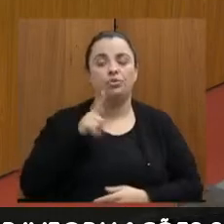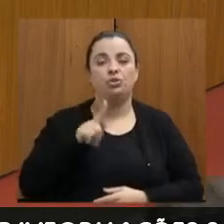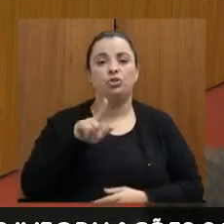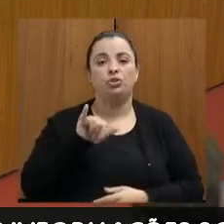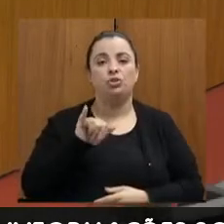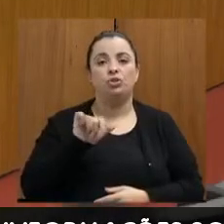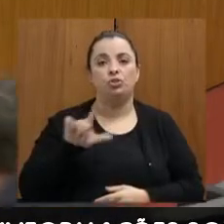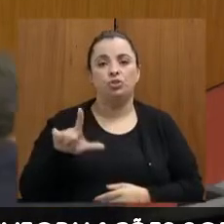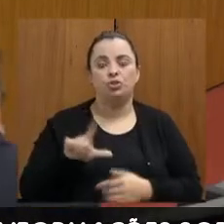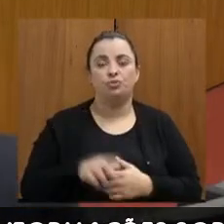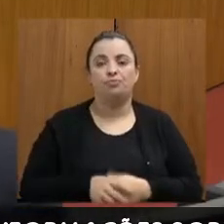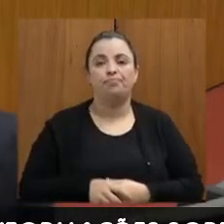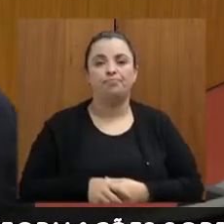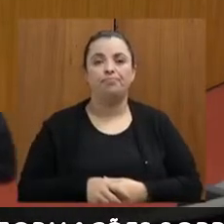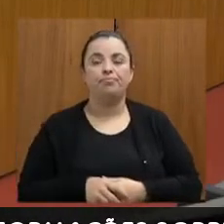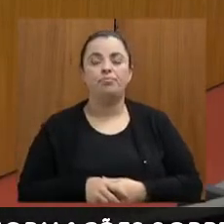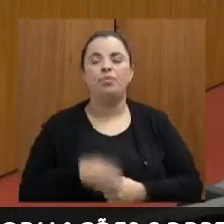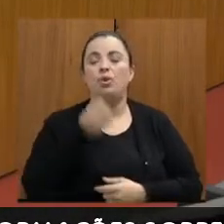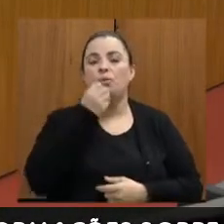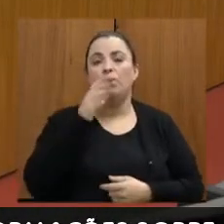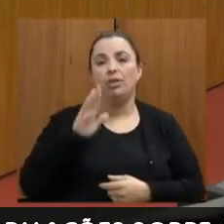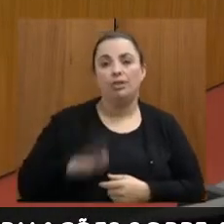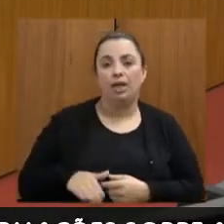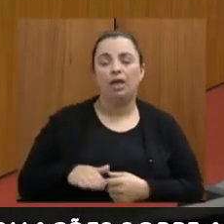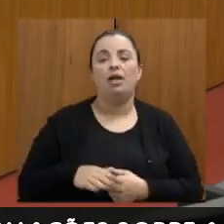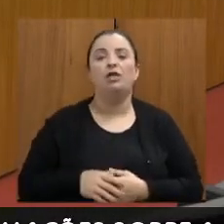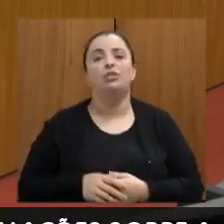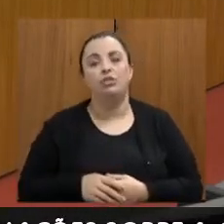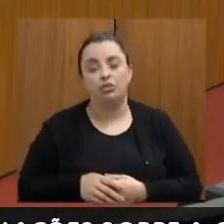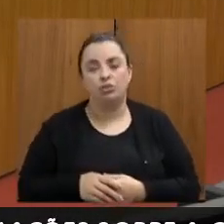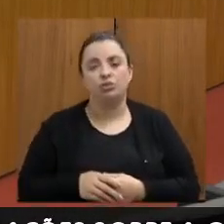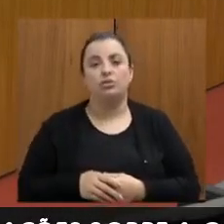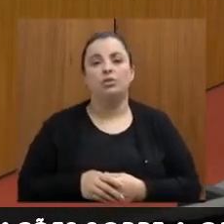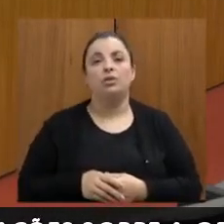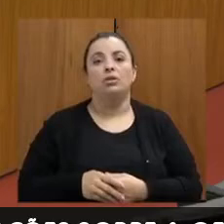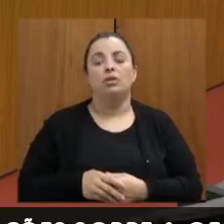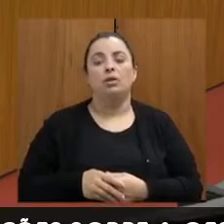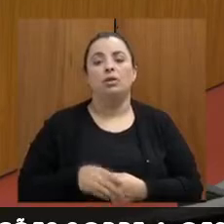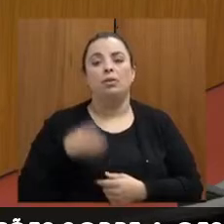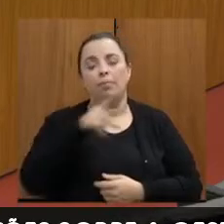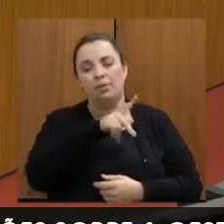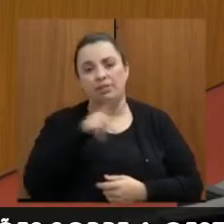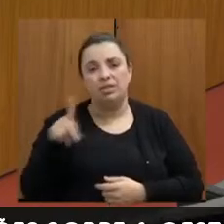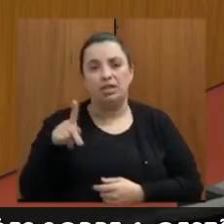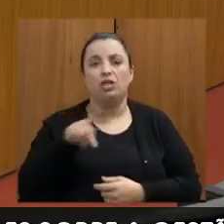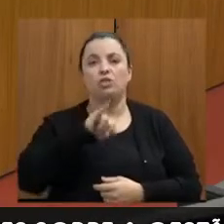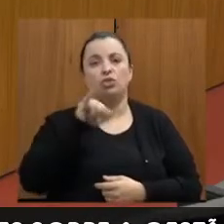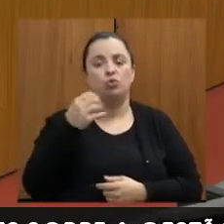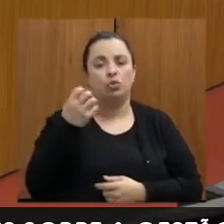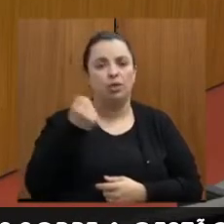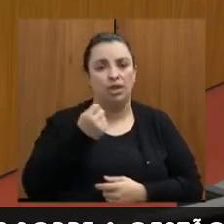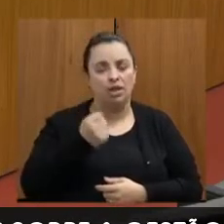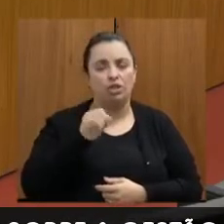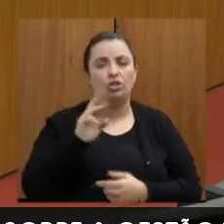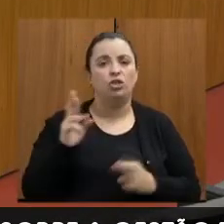Olá boa tarde meu presidente meu amigo João Leite referência desses Parlamento